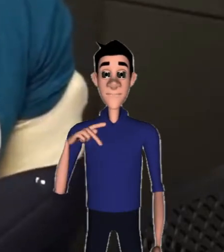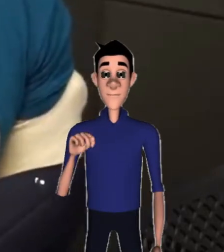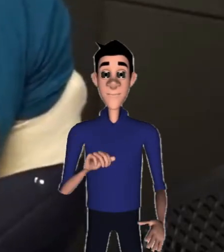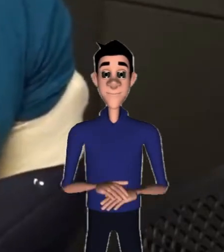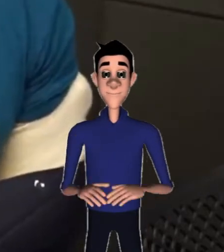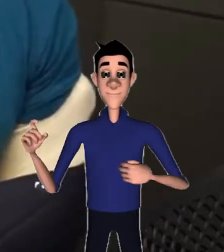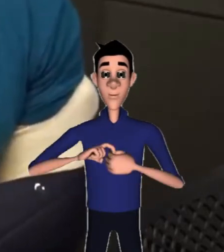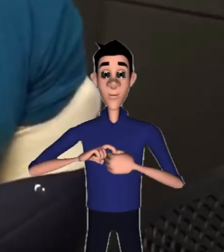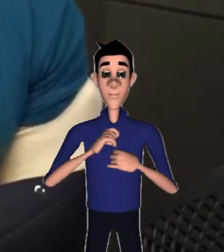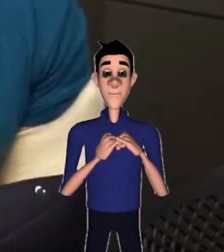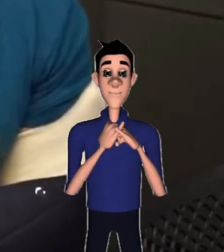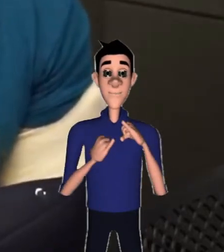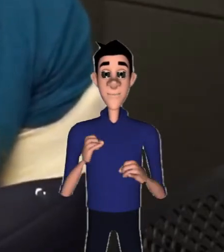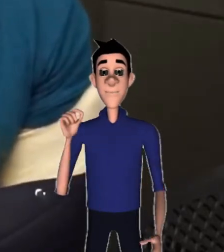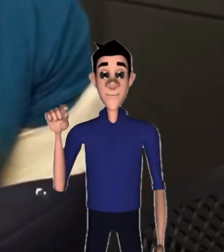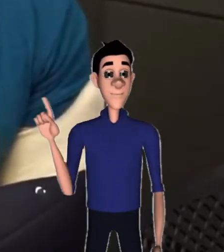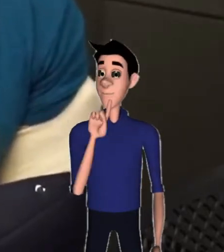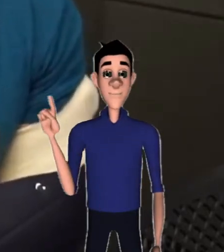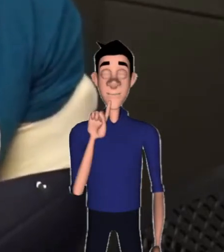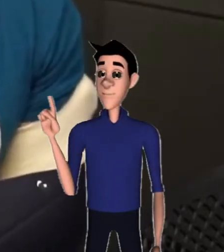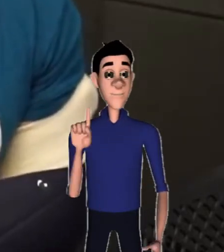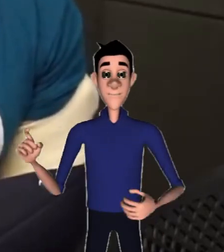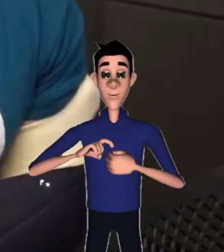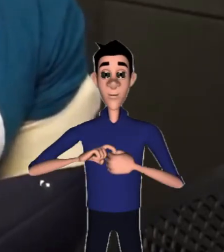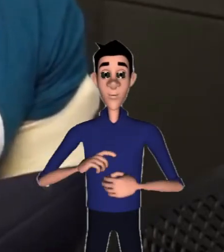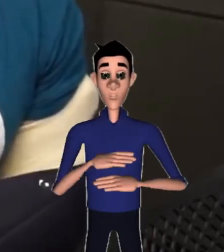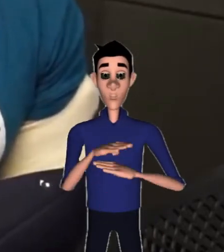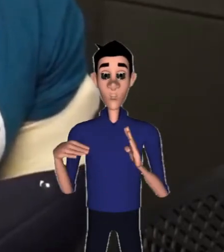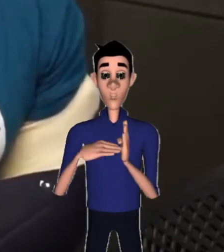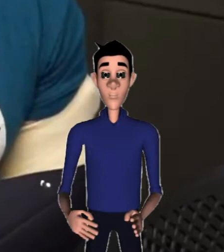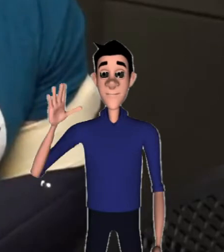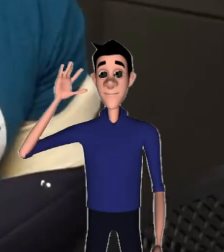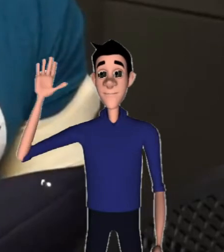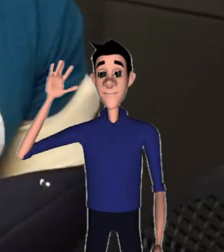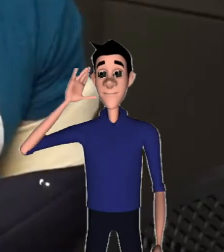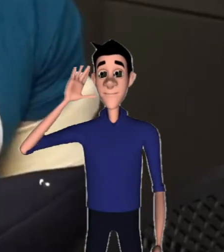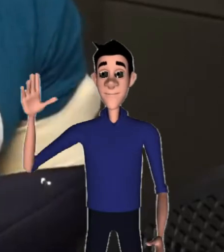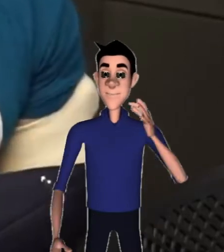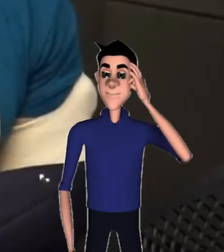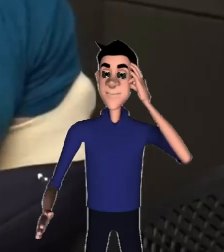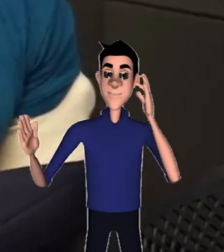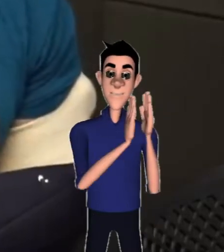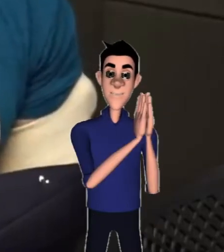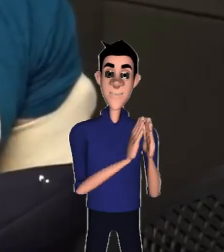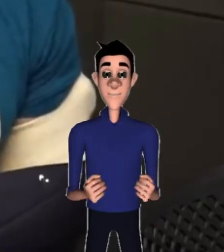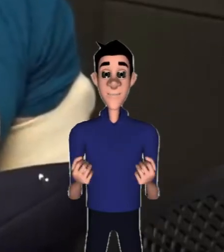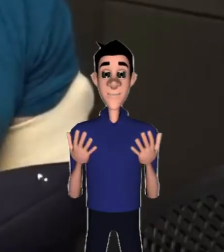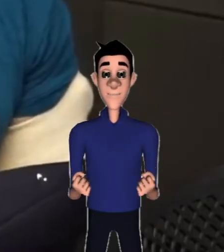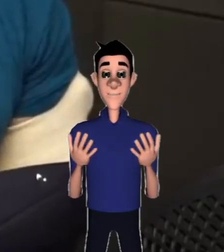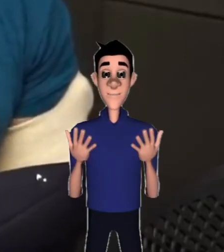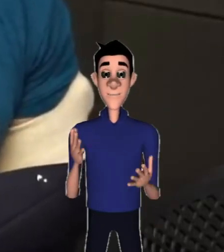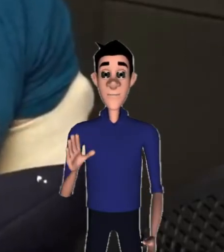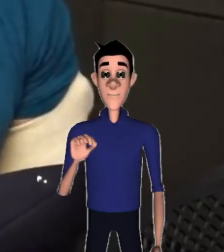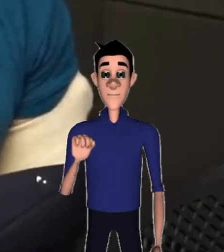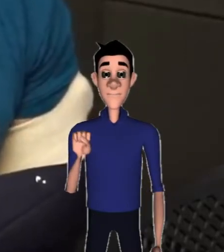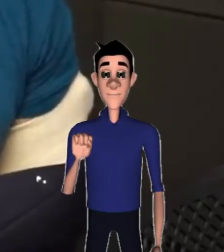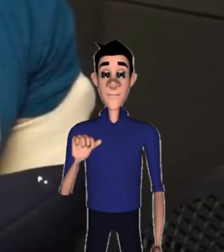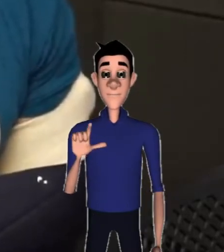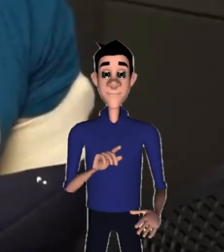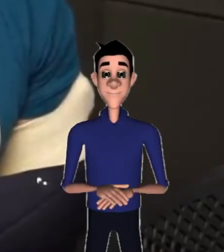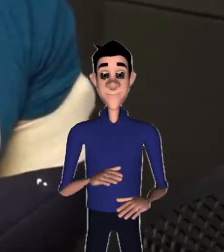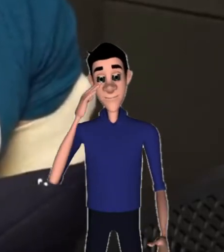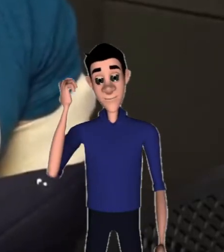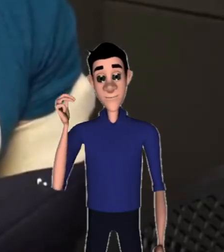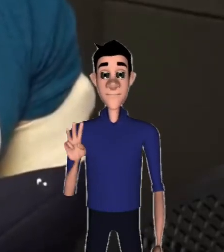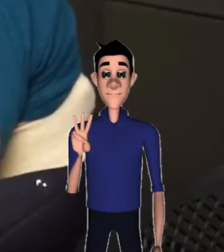ela faz dietas restritivas ou super restritivas ao longo da vida? Faz pelo menos exatamente. Então ela vai detonando. Chega uma hora